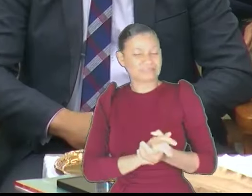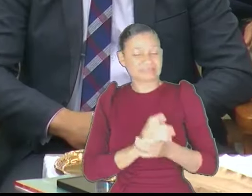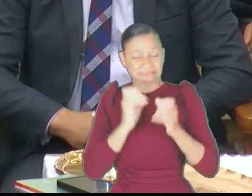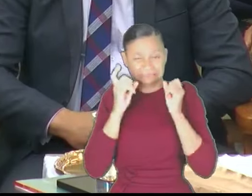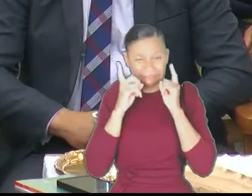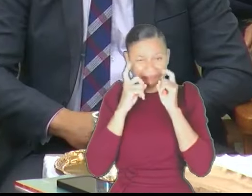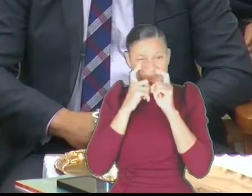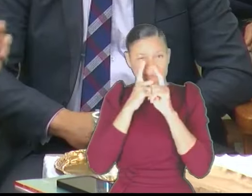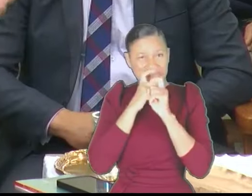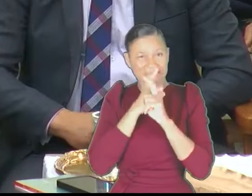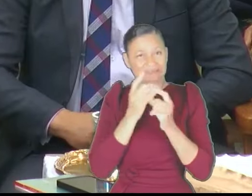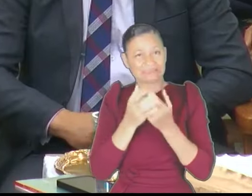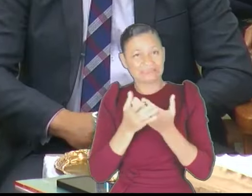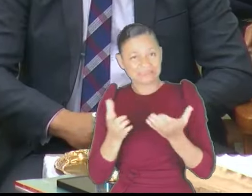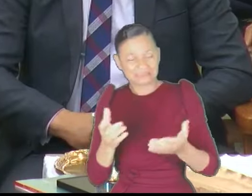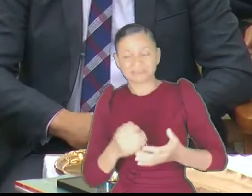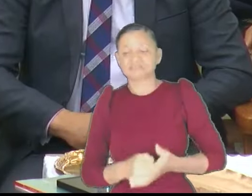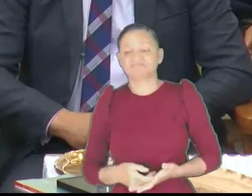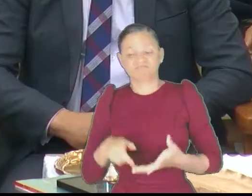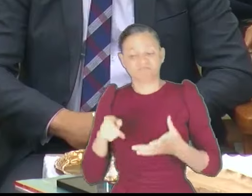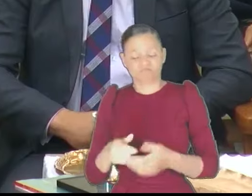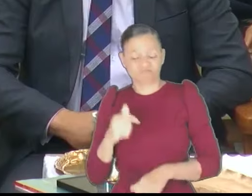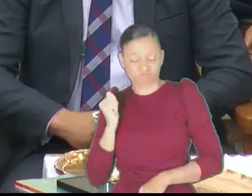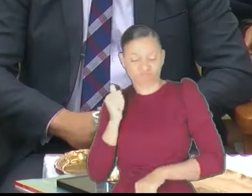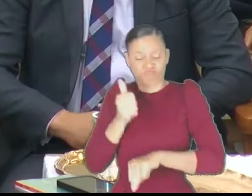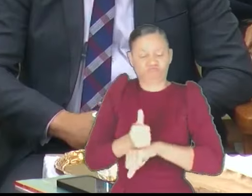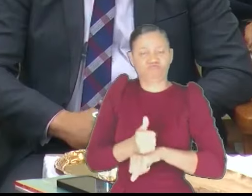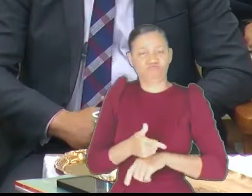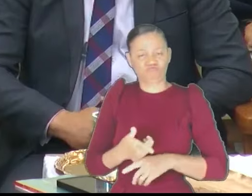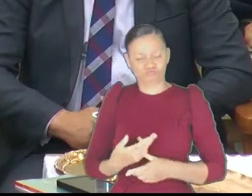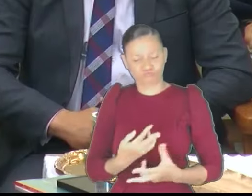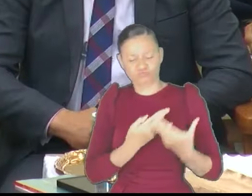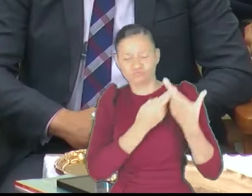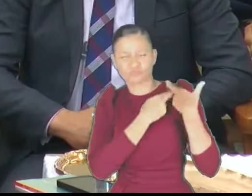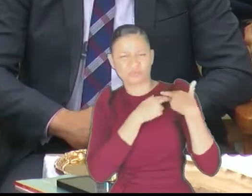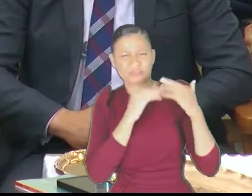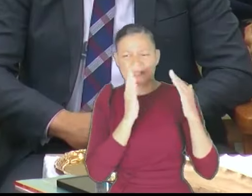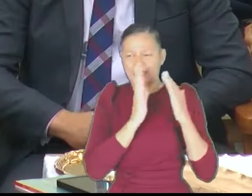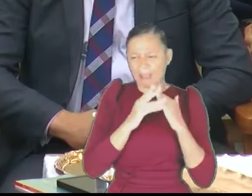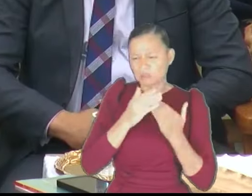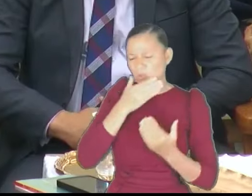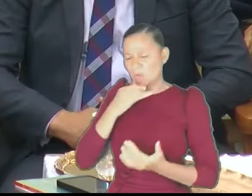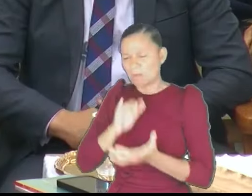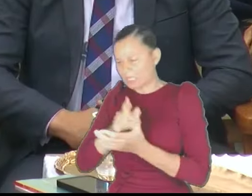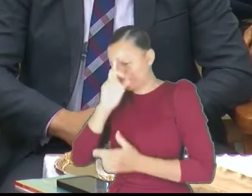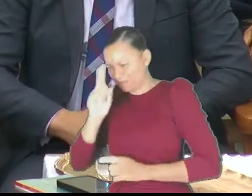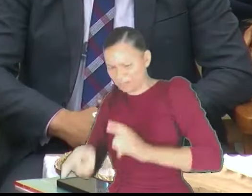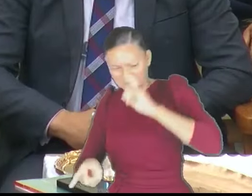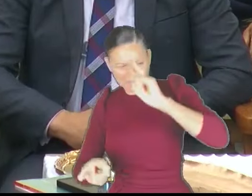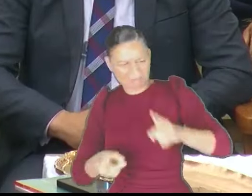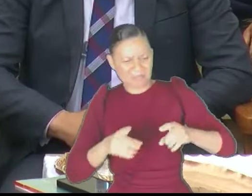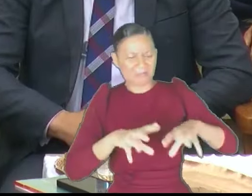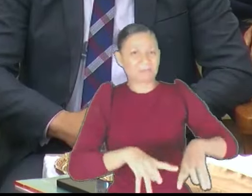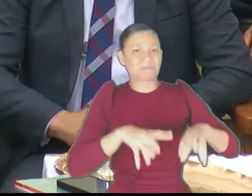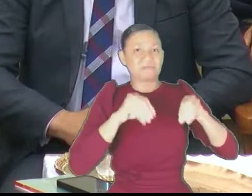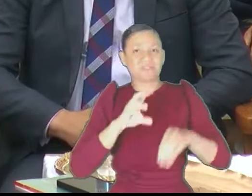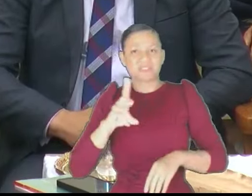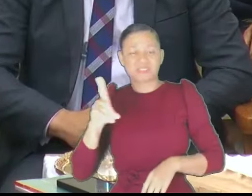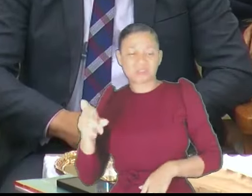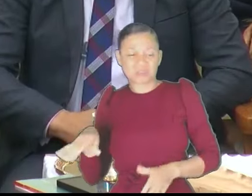complicadíssima, assumiu o comando da casa, do marido, do reino. Um dia ele chegou